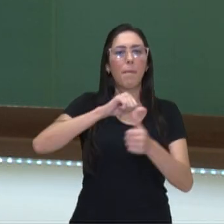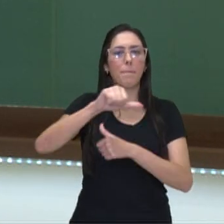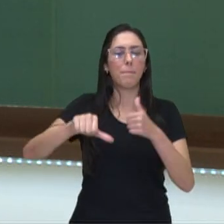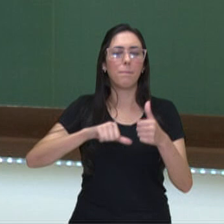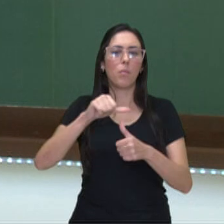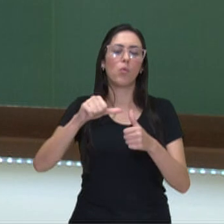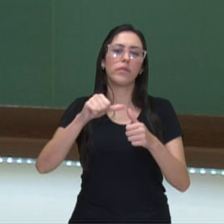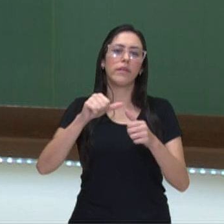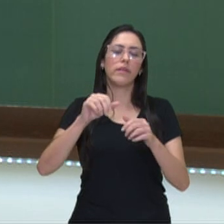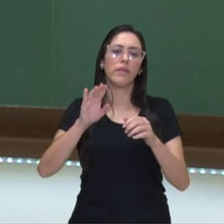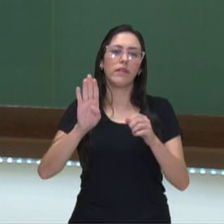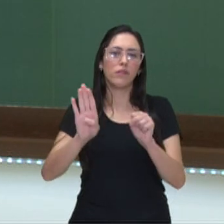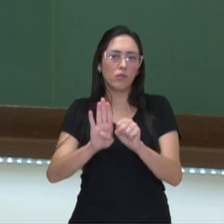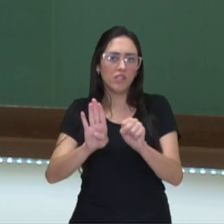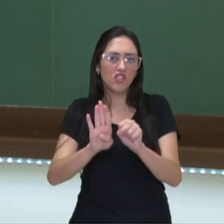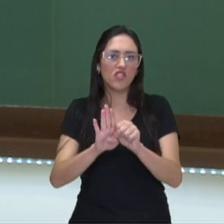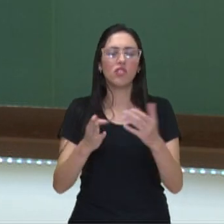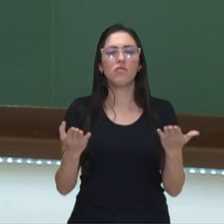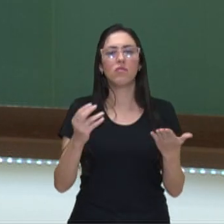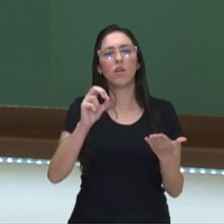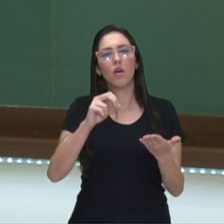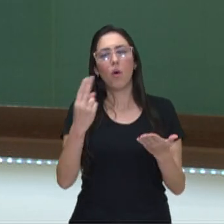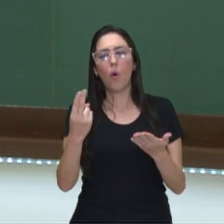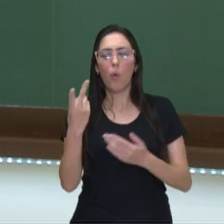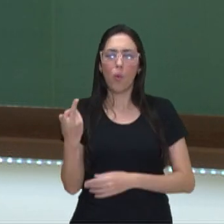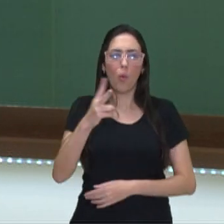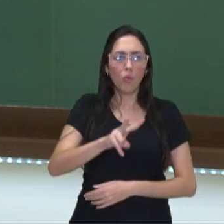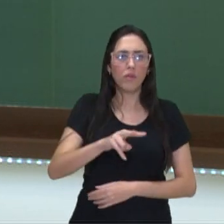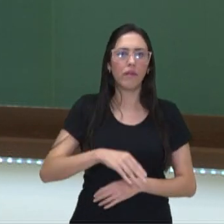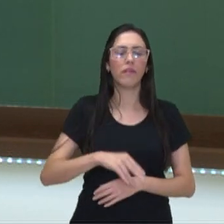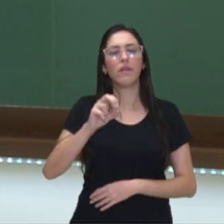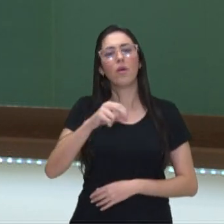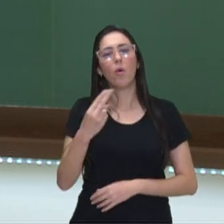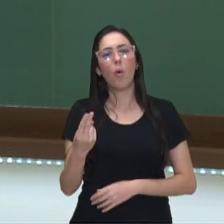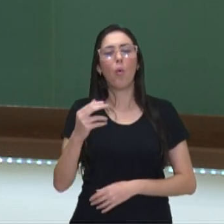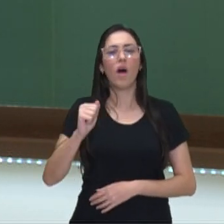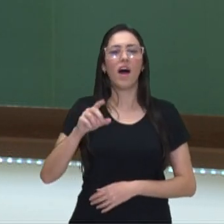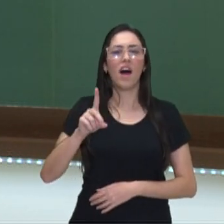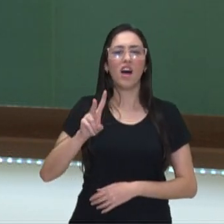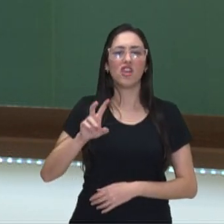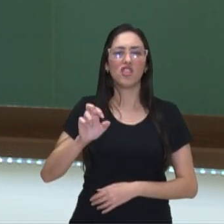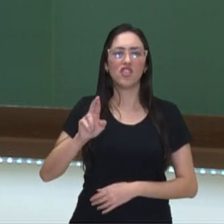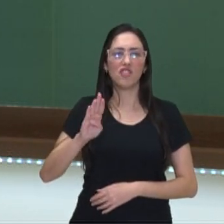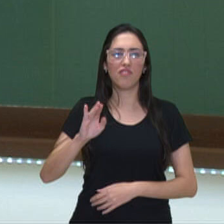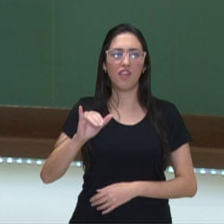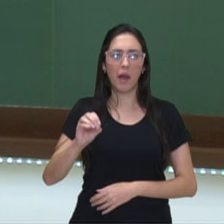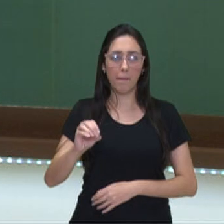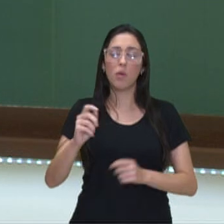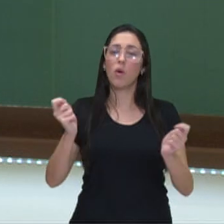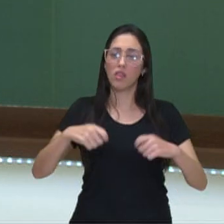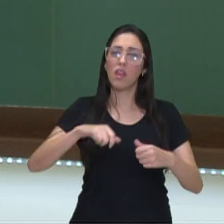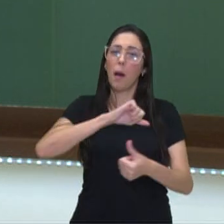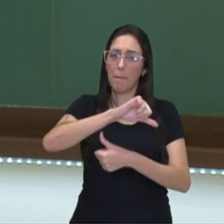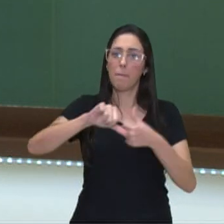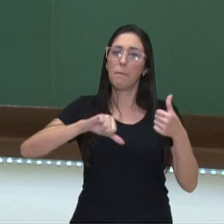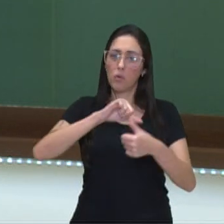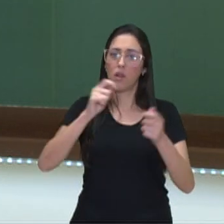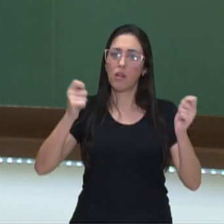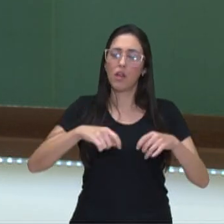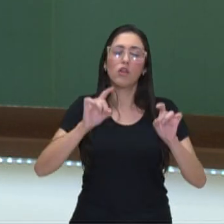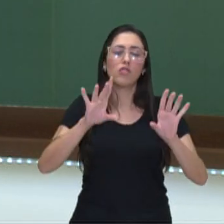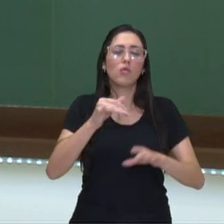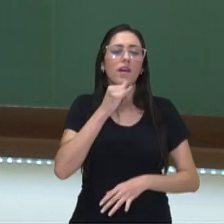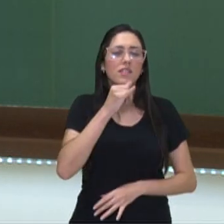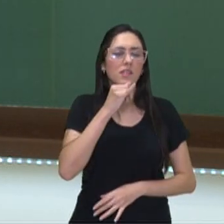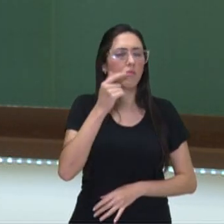em um adjetivo em um advérbio de modo, e esses são apenas alguns exemplos. Vamos ver isso